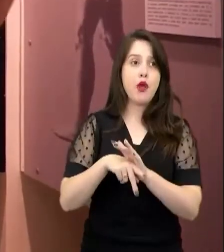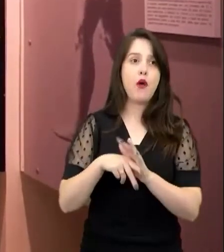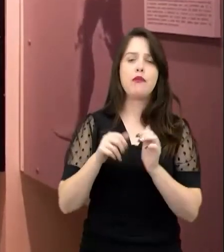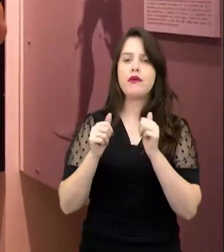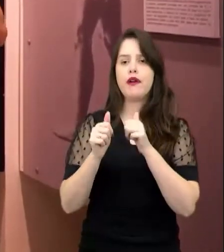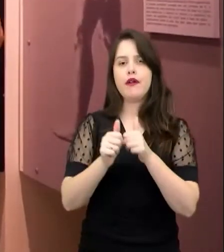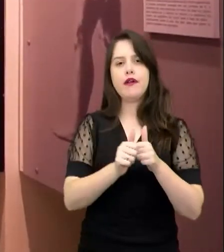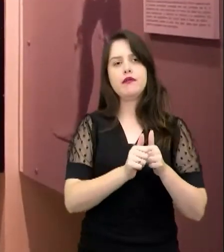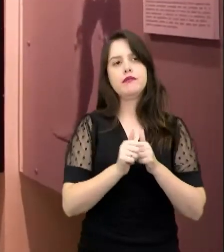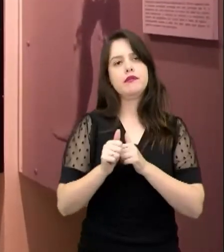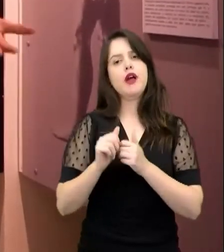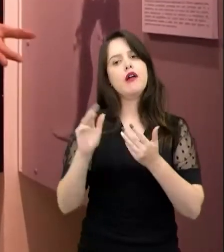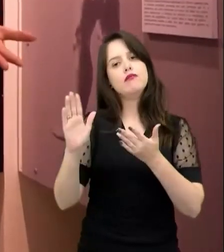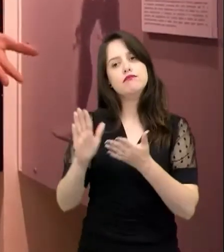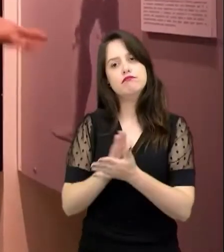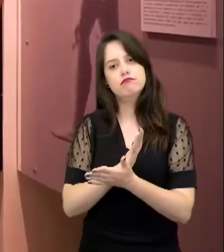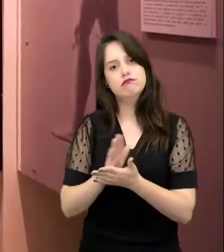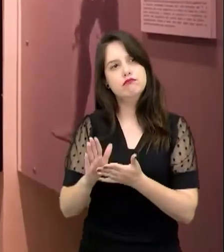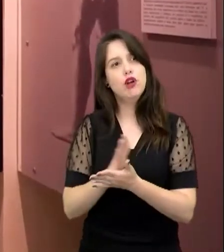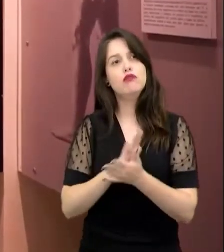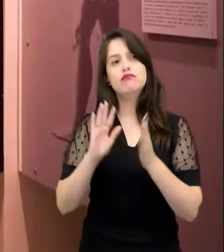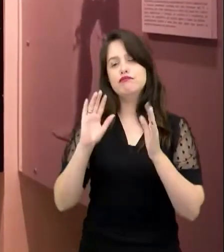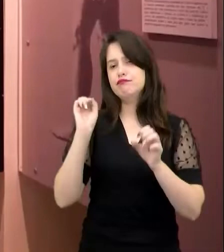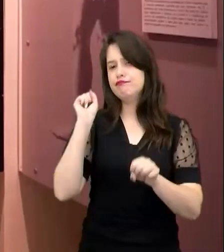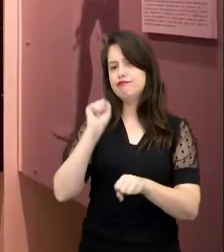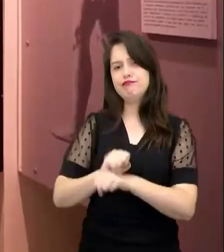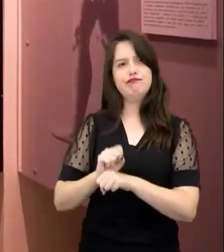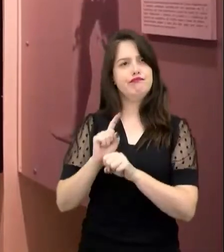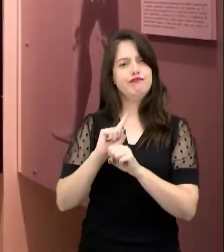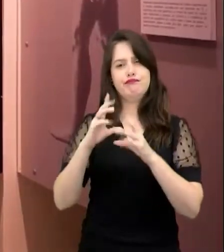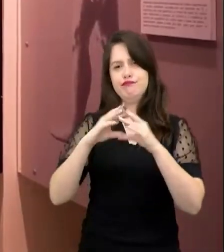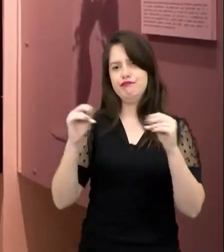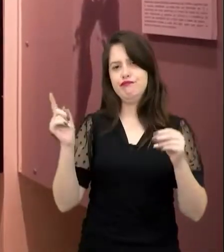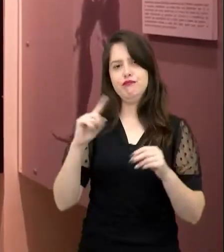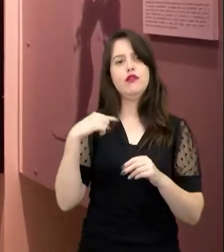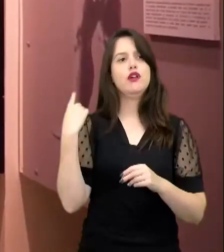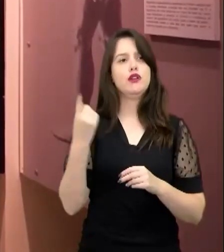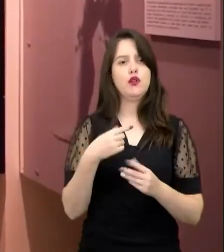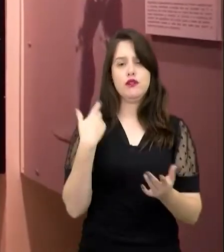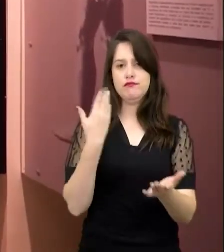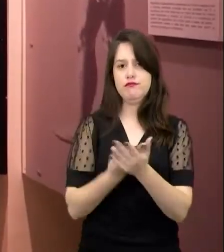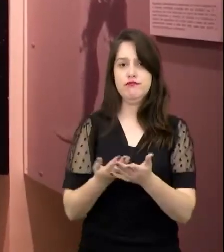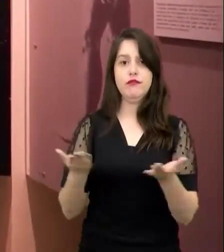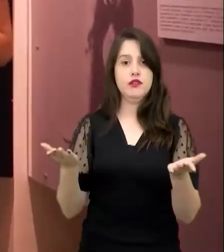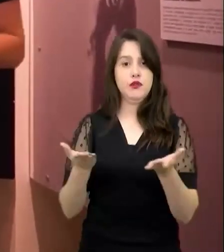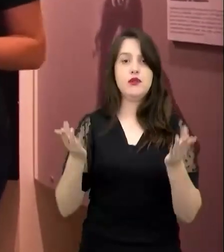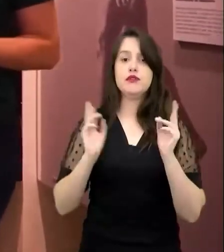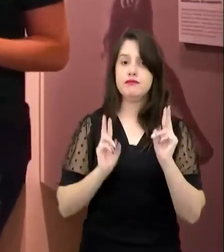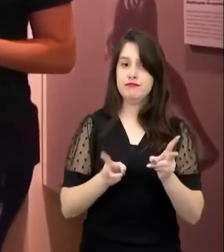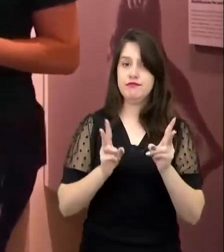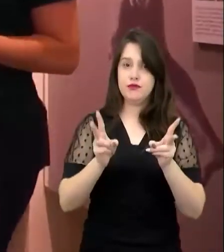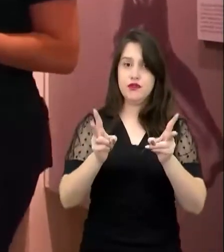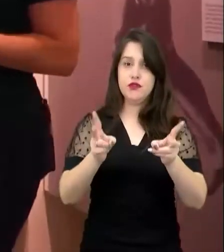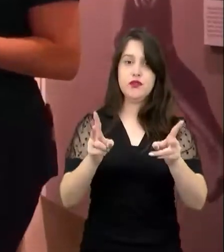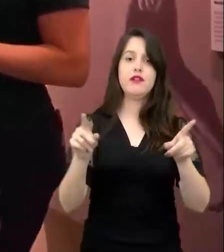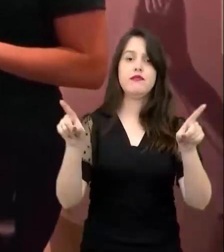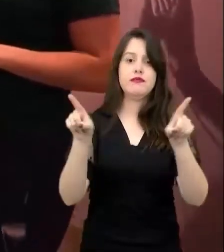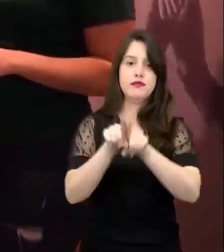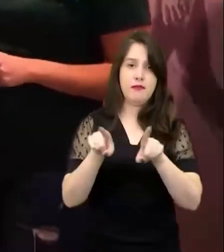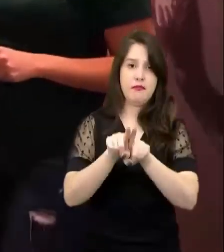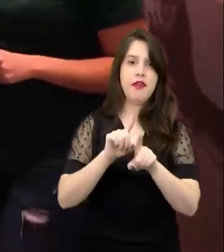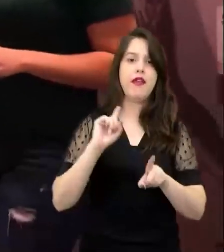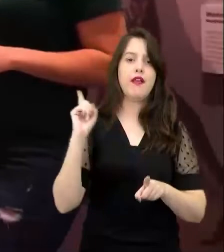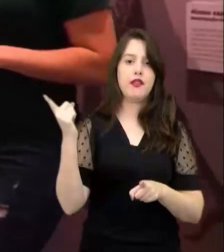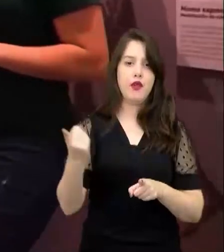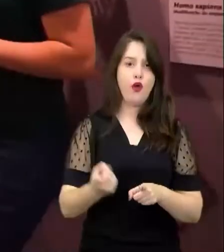algumas, como o homem de Neandertal, deixou de existir, e a outra, como a nossa, estamos aí até hoje, né? Exatamente. Inclusive, né, aí a gente tem